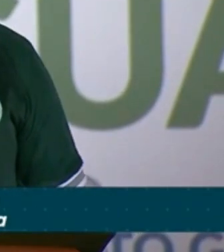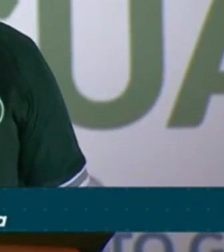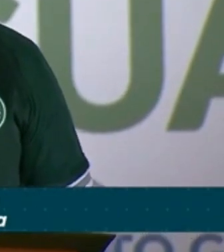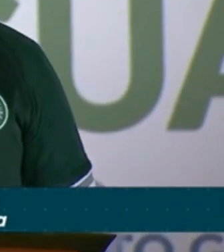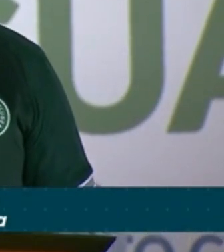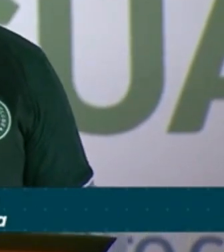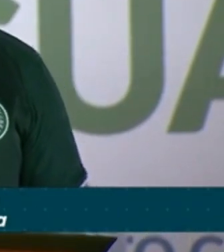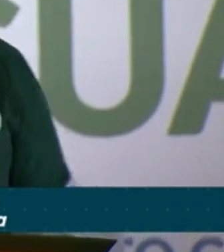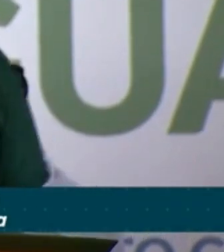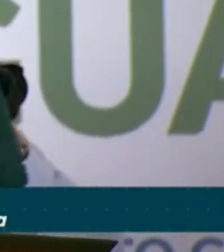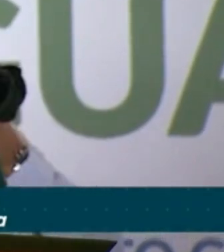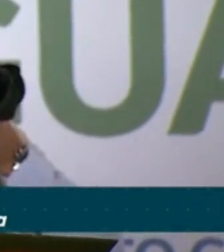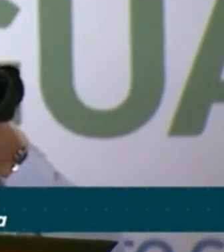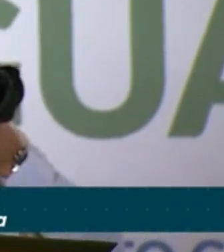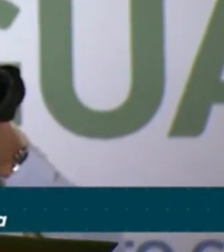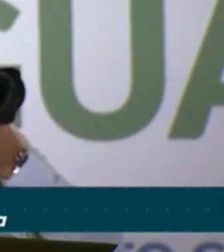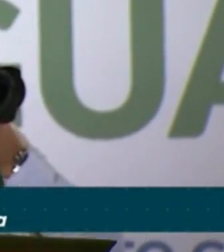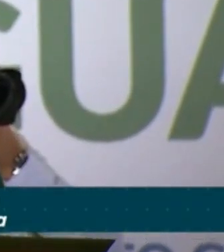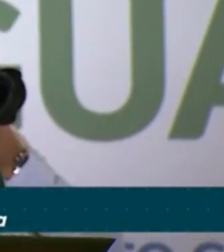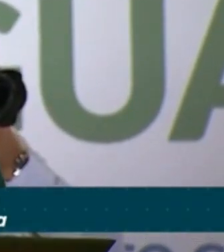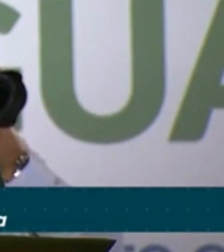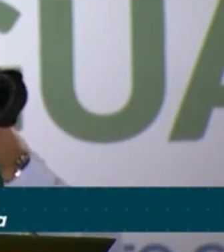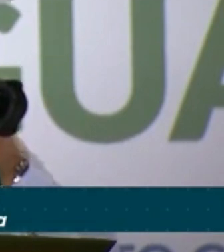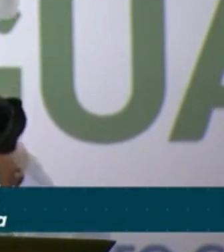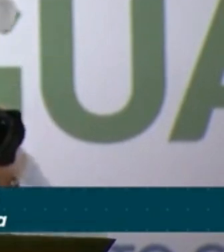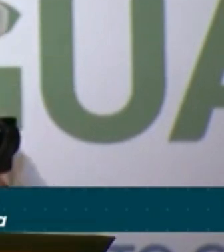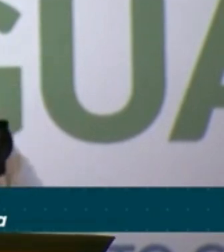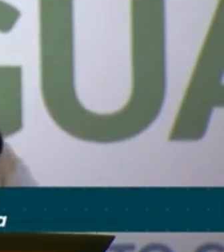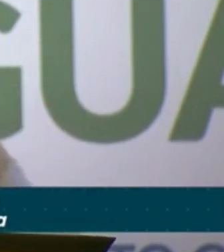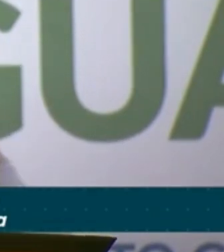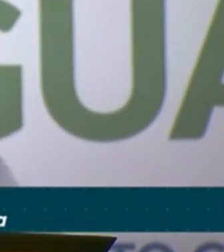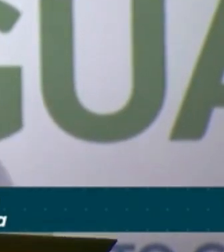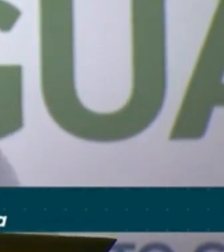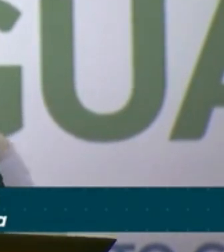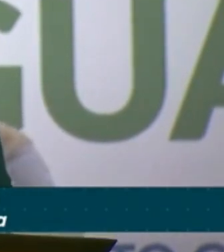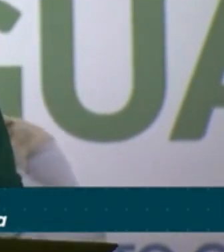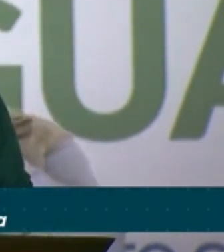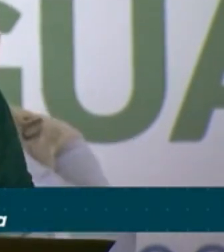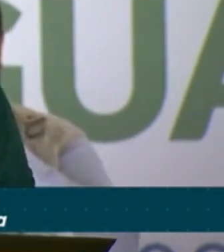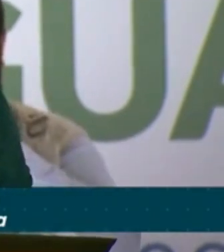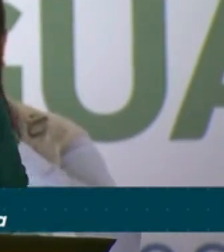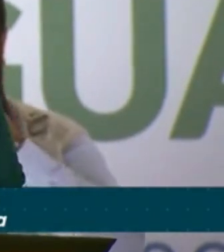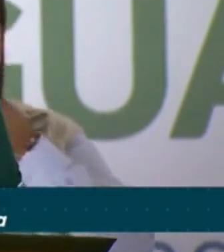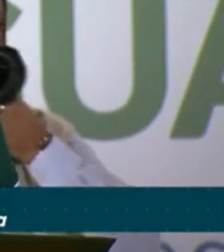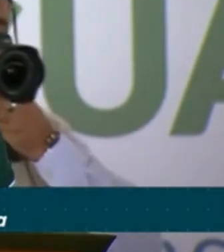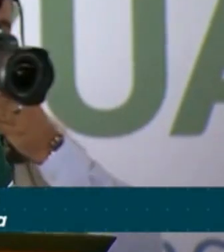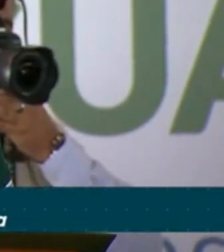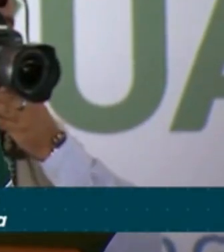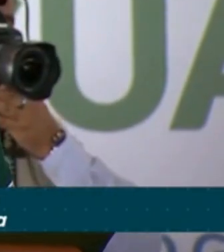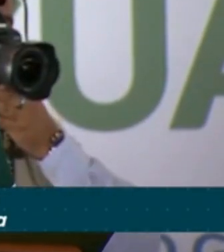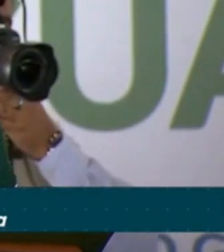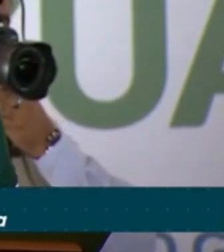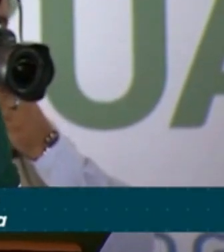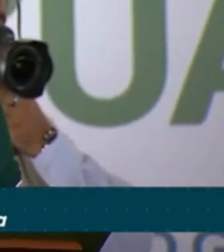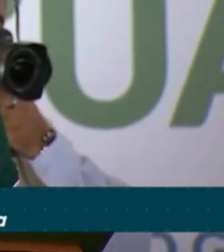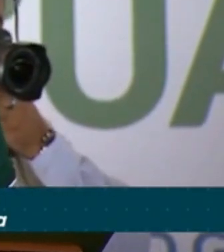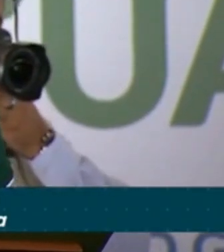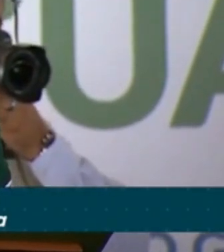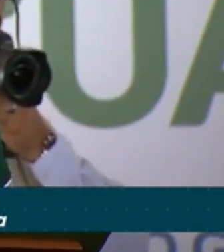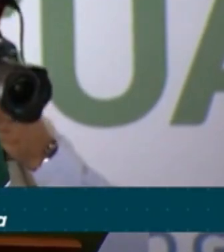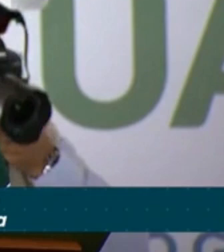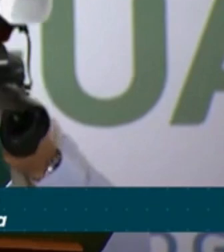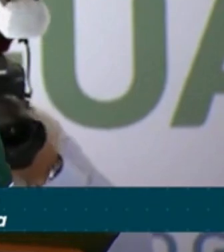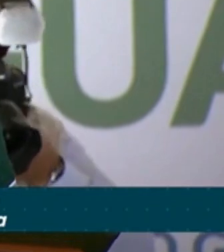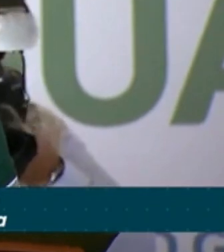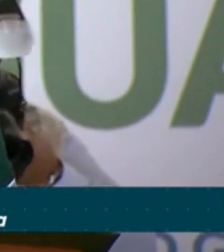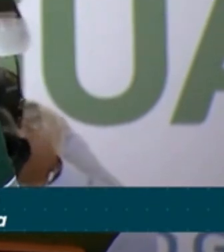ainda, tive a liberdade de escolher um ministério competente à altura dos destinos do